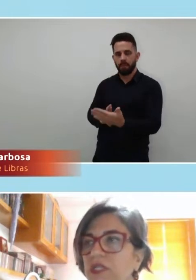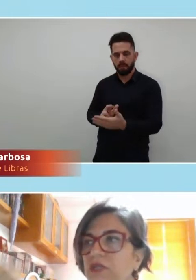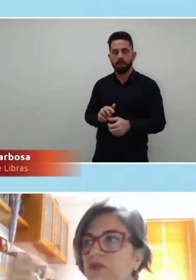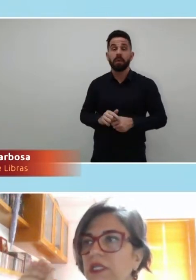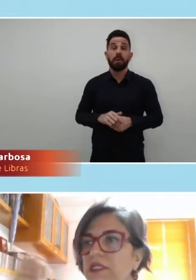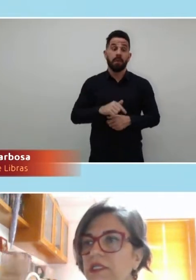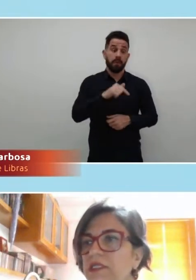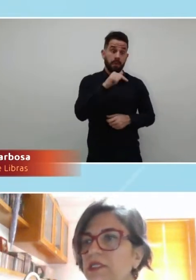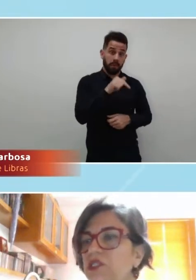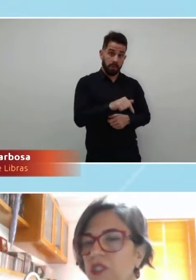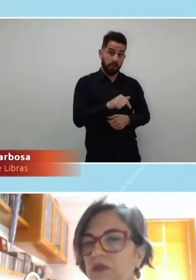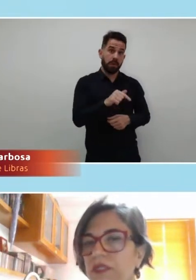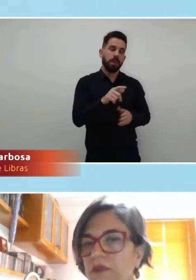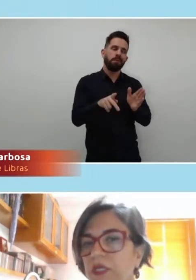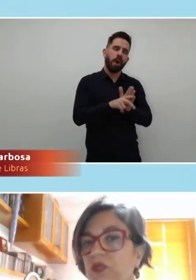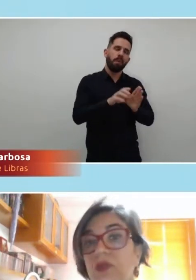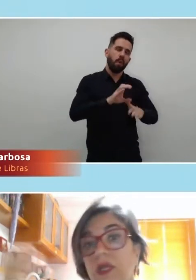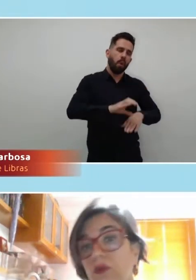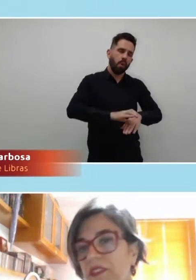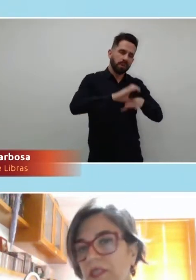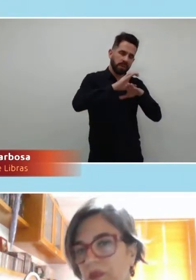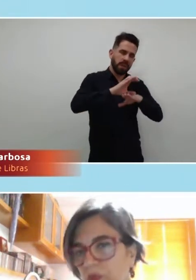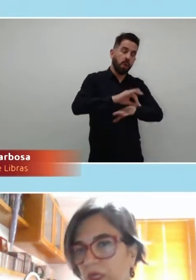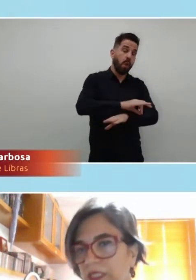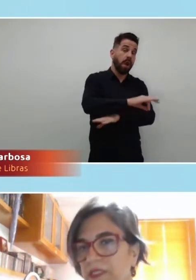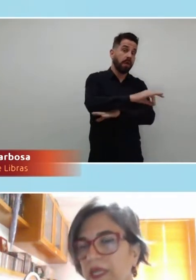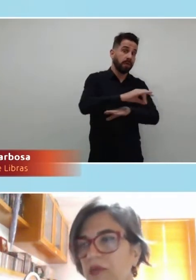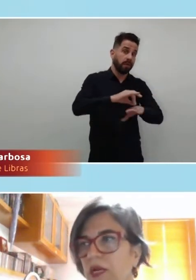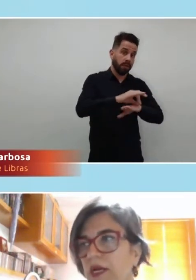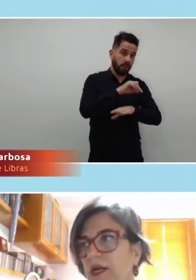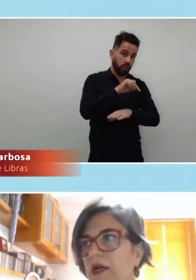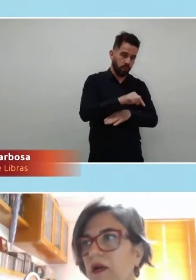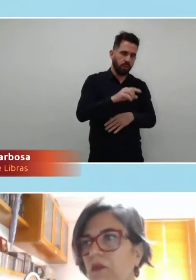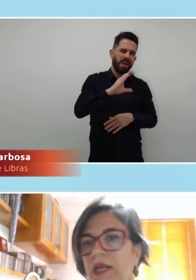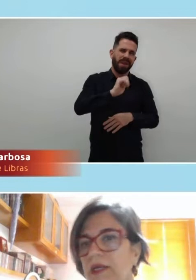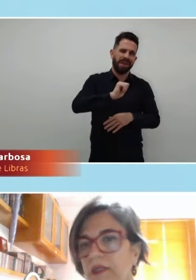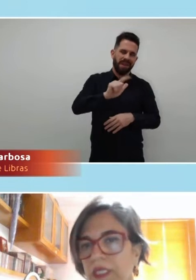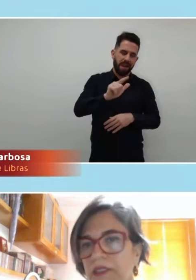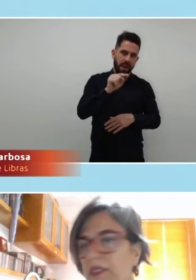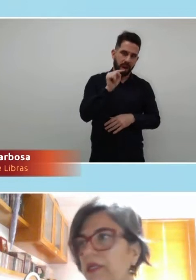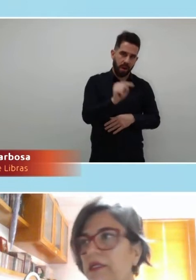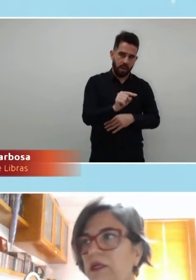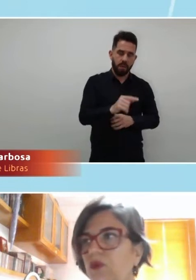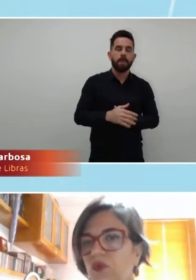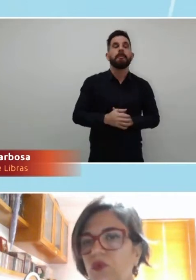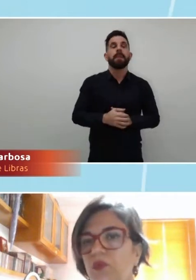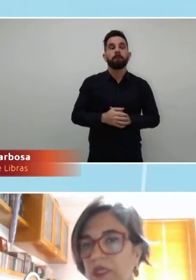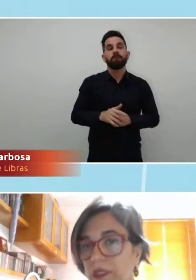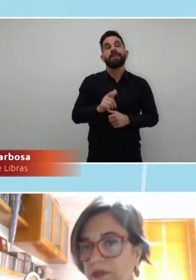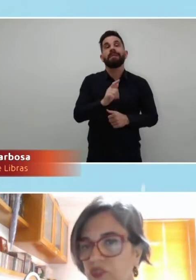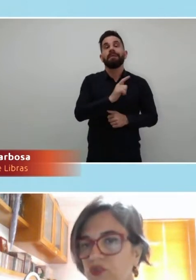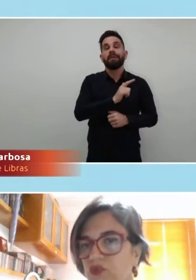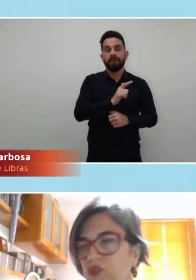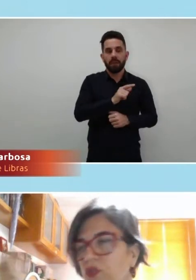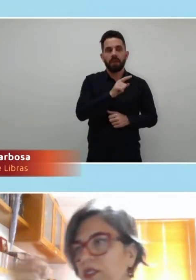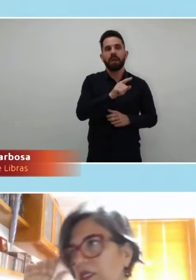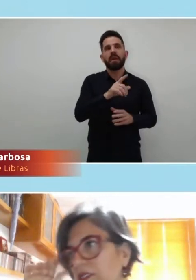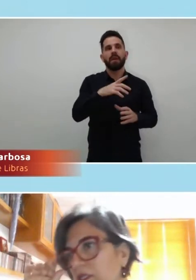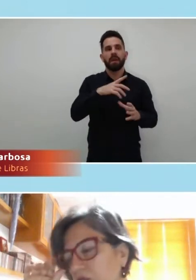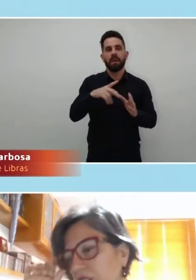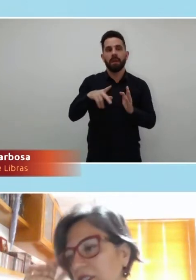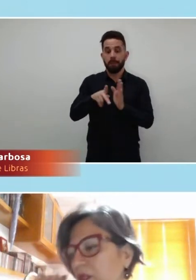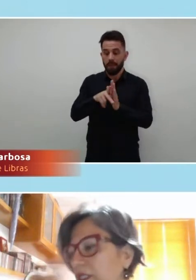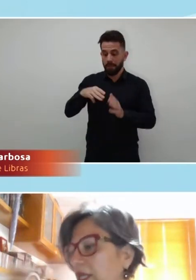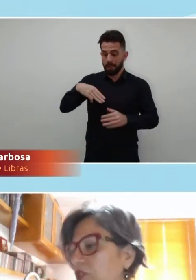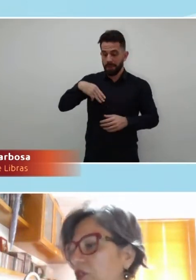de Arquitetura, eles sentiram essa abertura. O Ministério Público, eles têm uma câmara técnica, um grupo que discute só essa questão